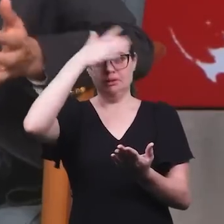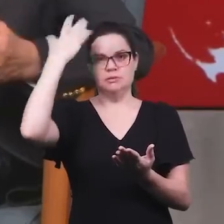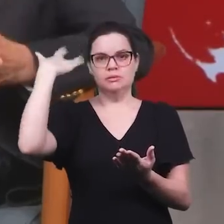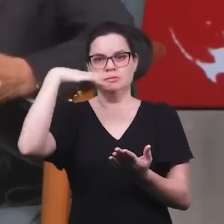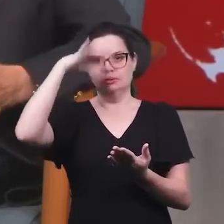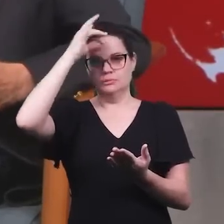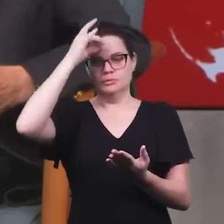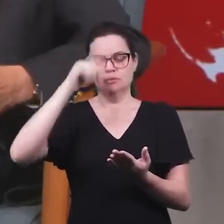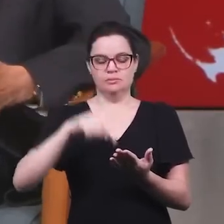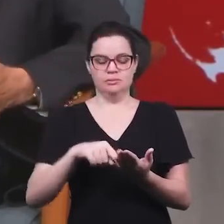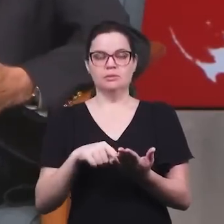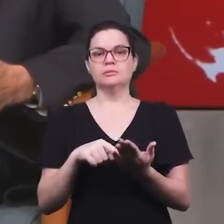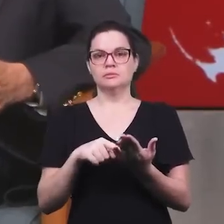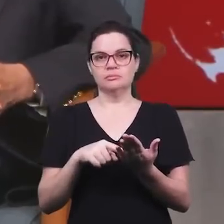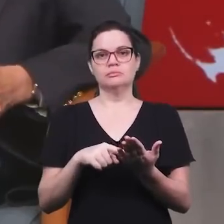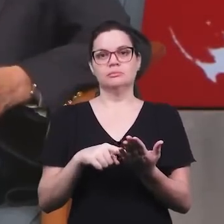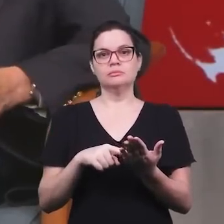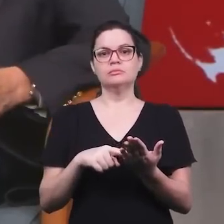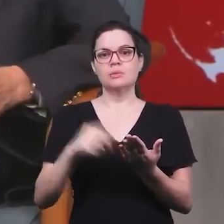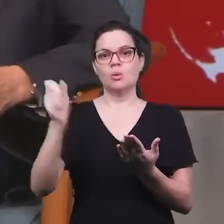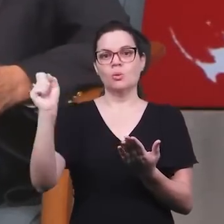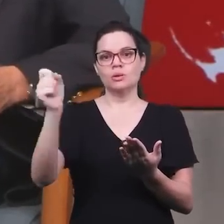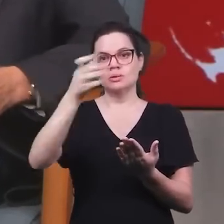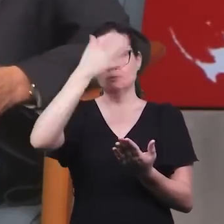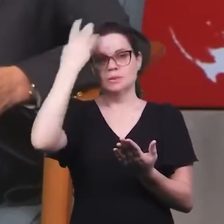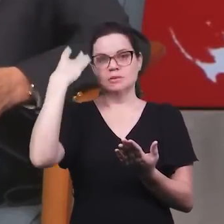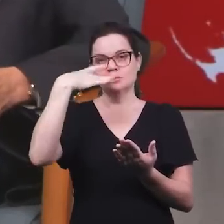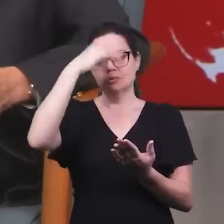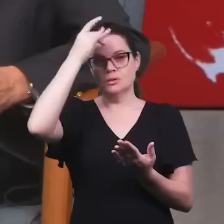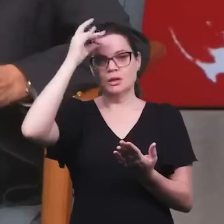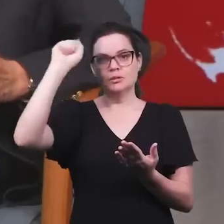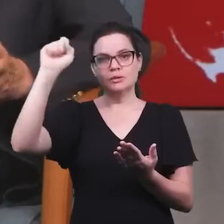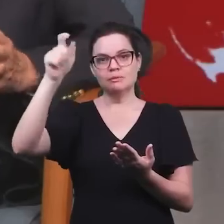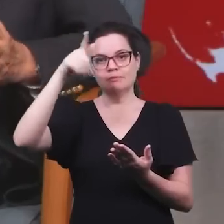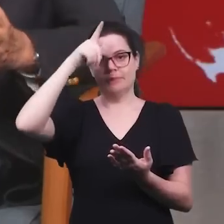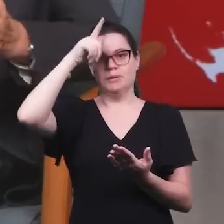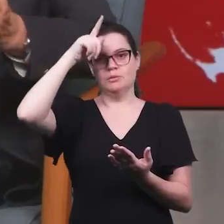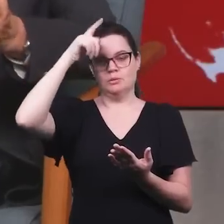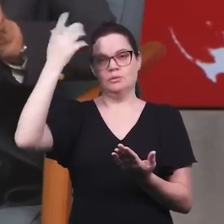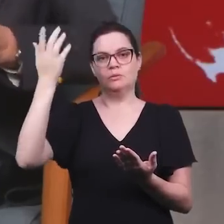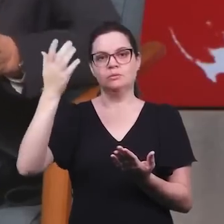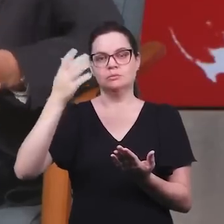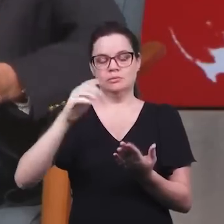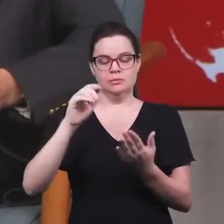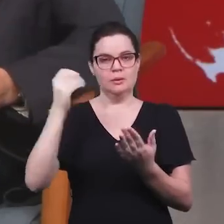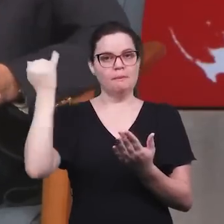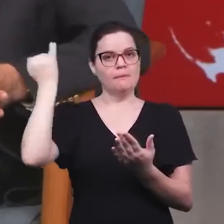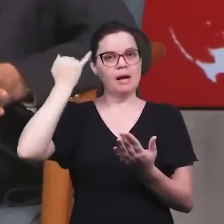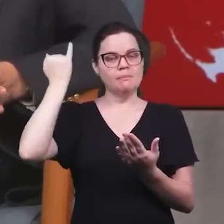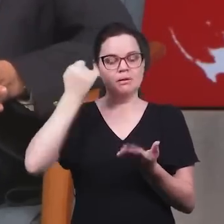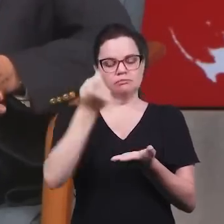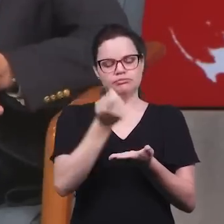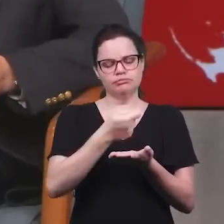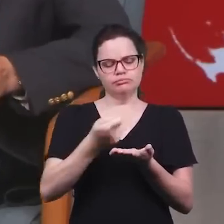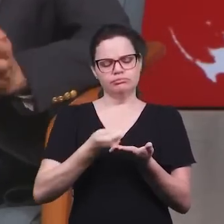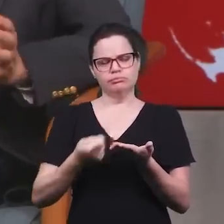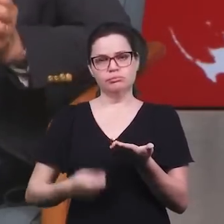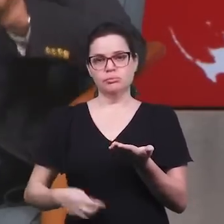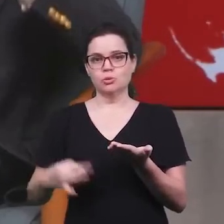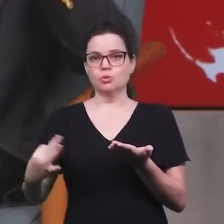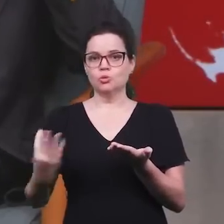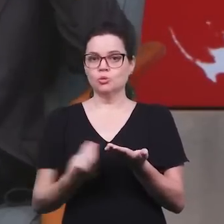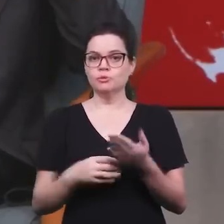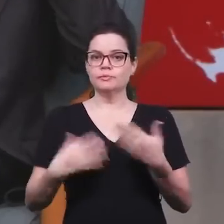O Espírito Santo inspirou a palavra. Então, todos os fatos que estão na palavra